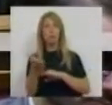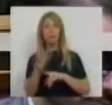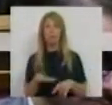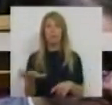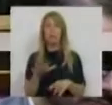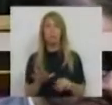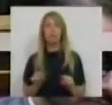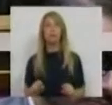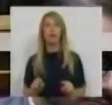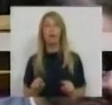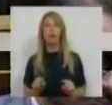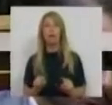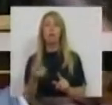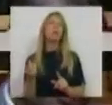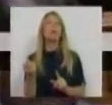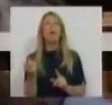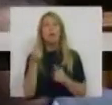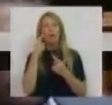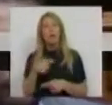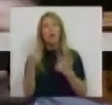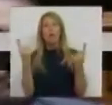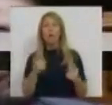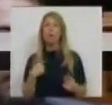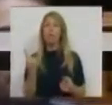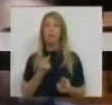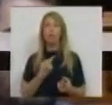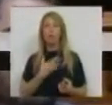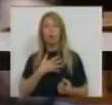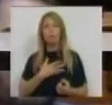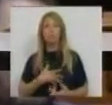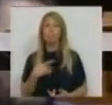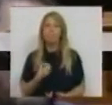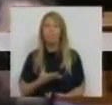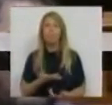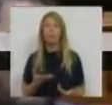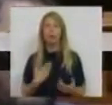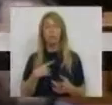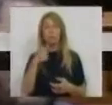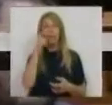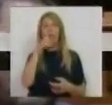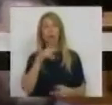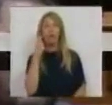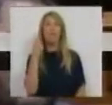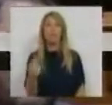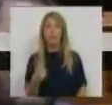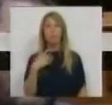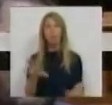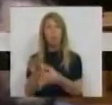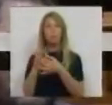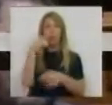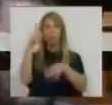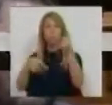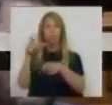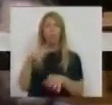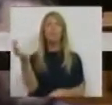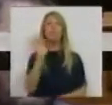contexto surja o nosso pesar com as vítimas e a nossa solidariedade com o povo francês. A nossa solidariedade